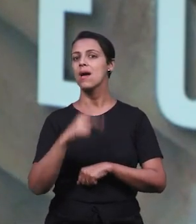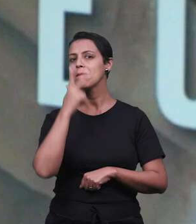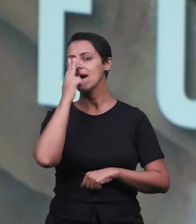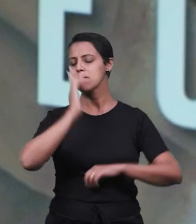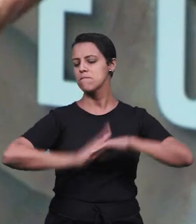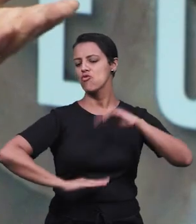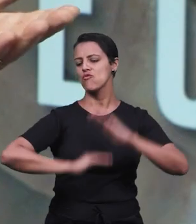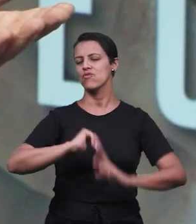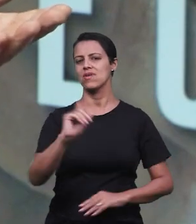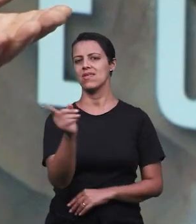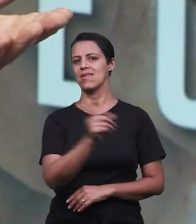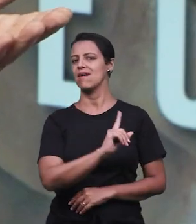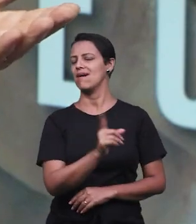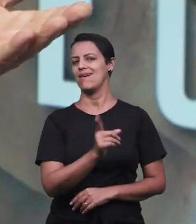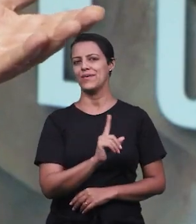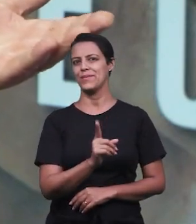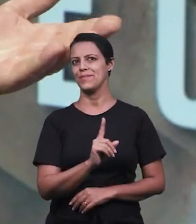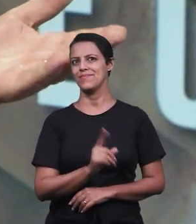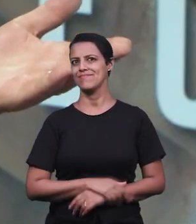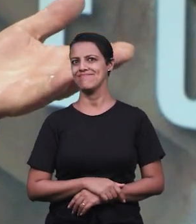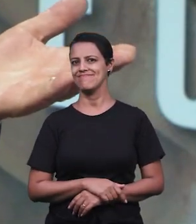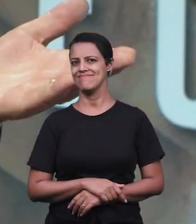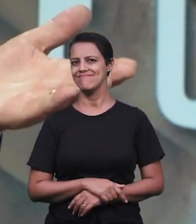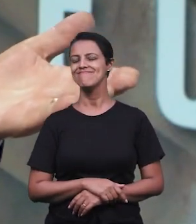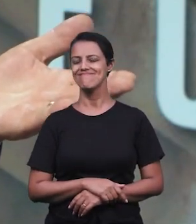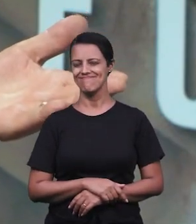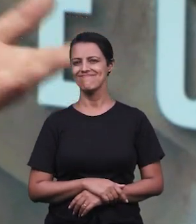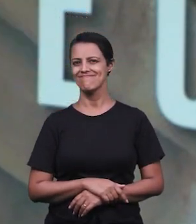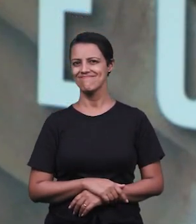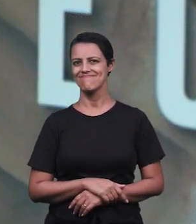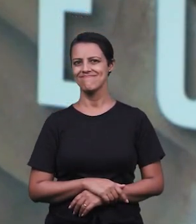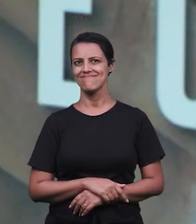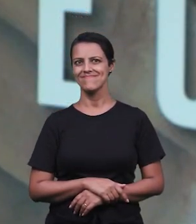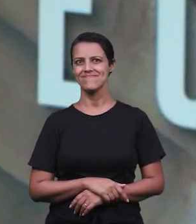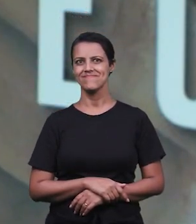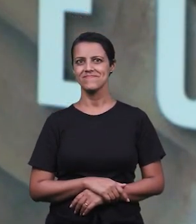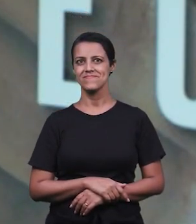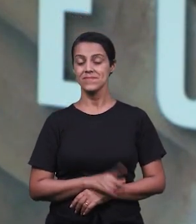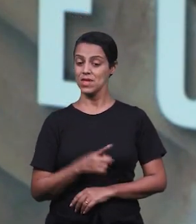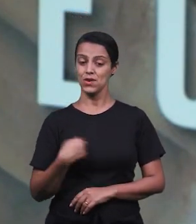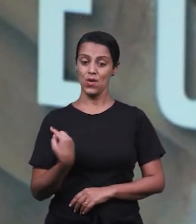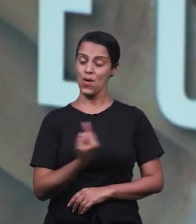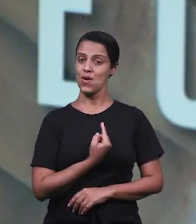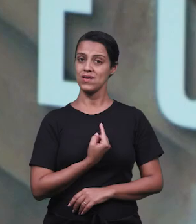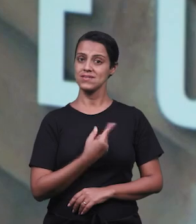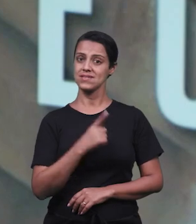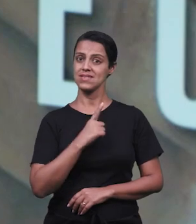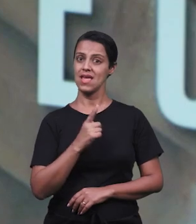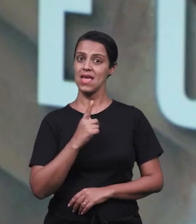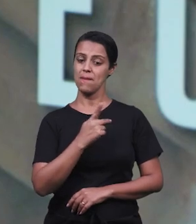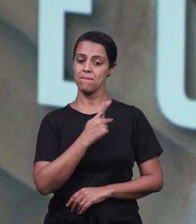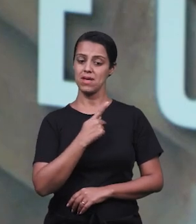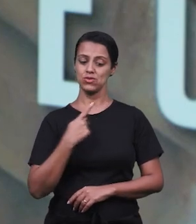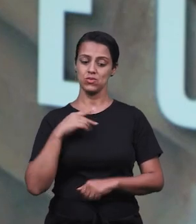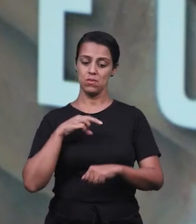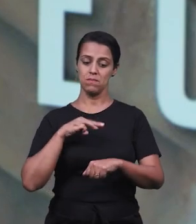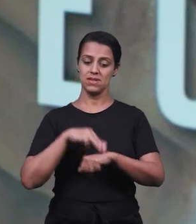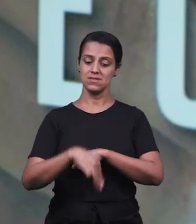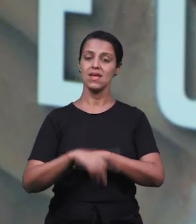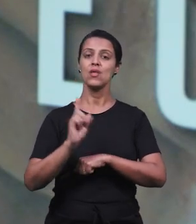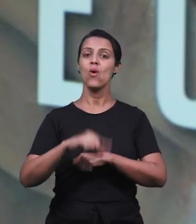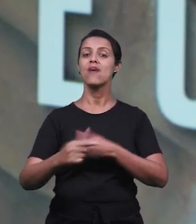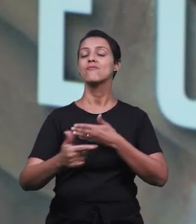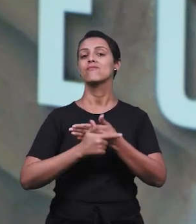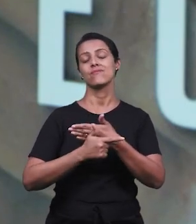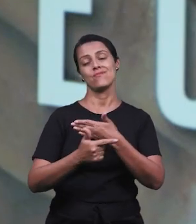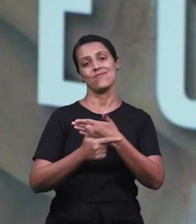Nós nem precisamos ser chamados de pastor. Perfeitamente. Para nós, o ministério é função.